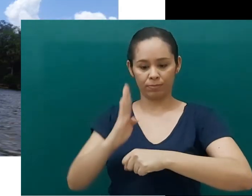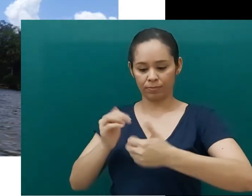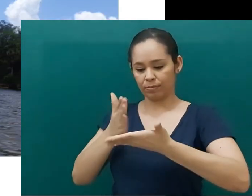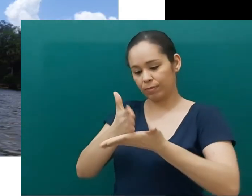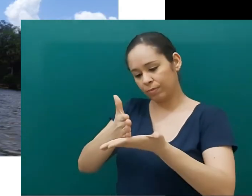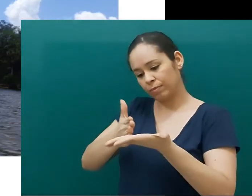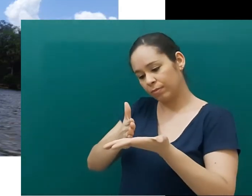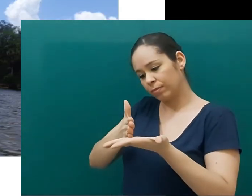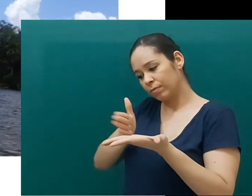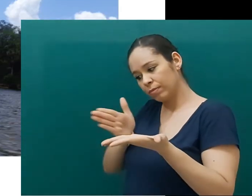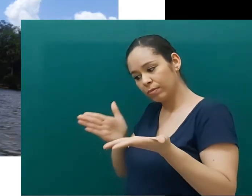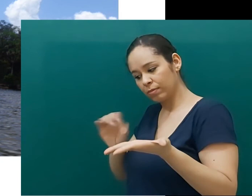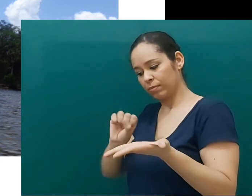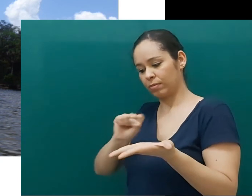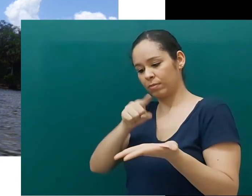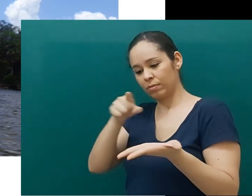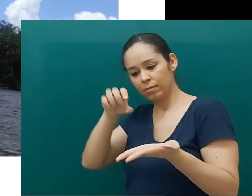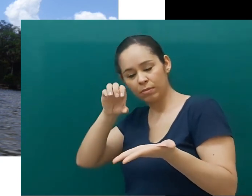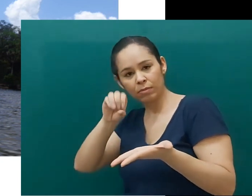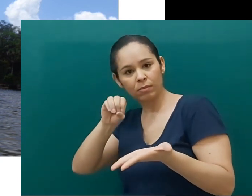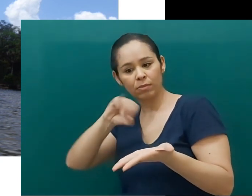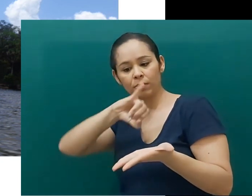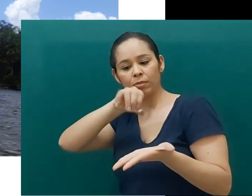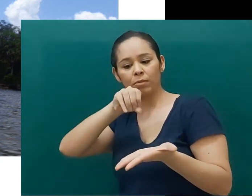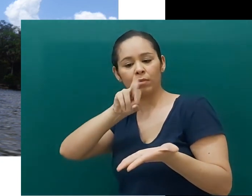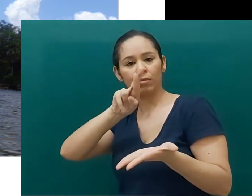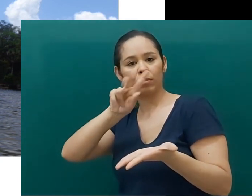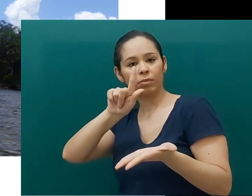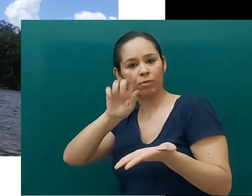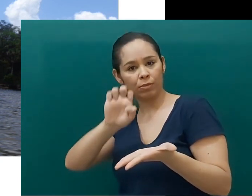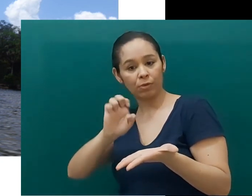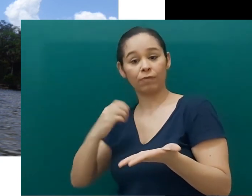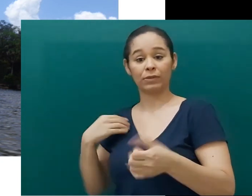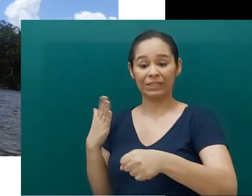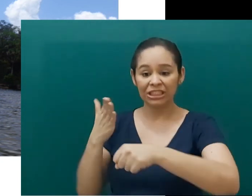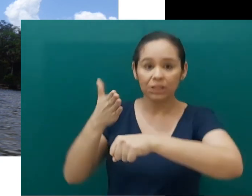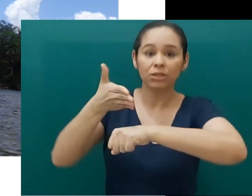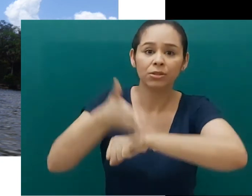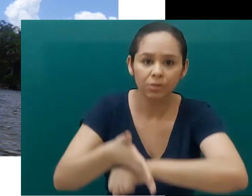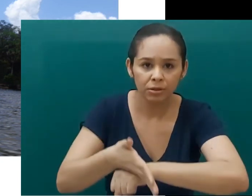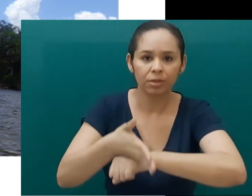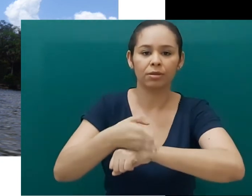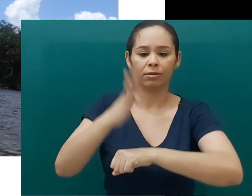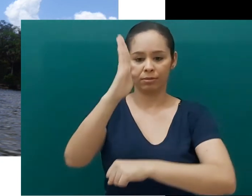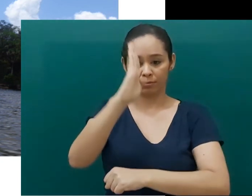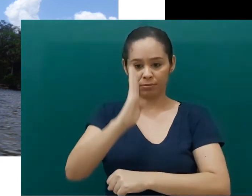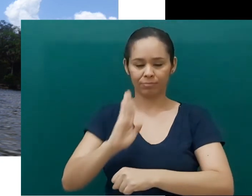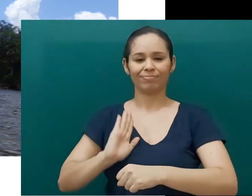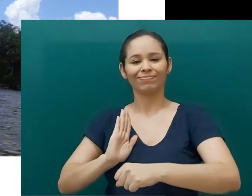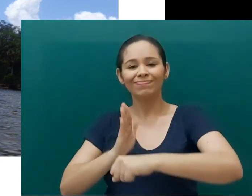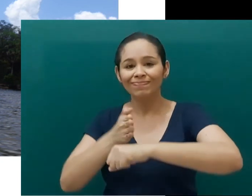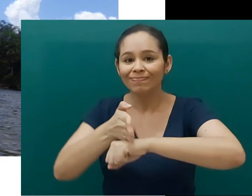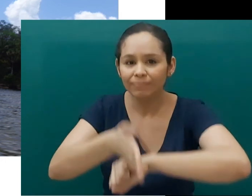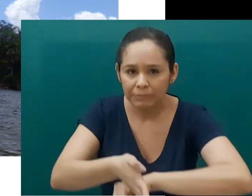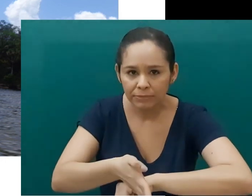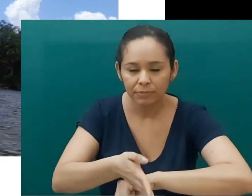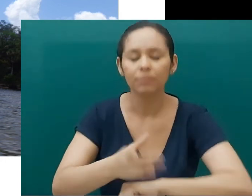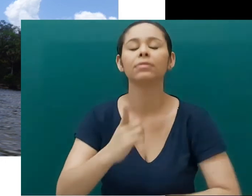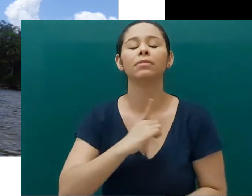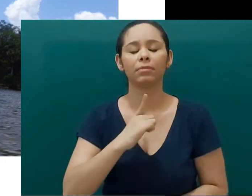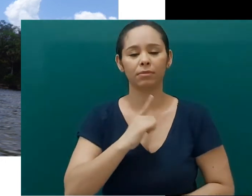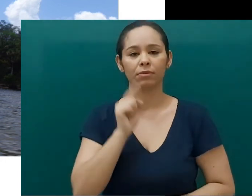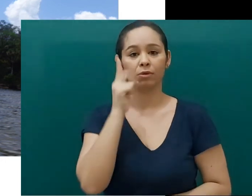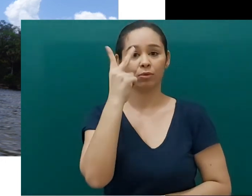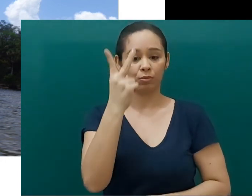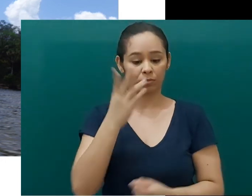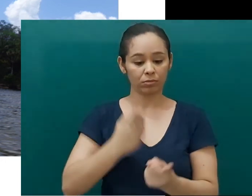São Jorge, para você chegar a São Jorge, chegar à Guiana Francesa, vindo do Brasil, você tem